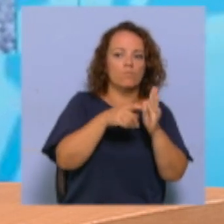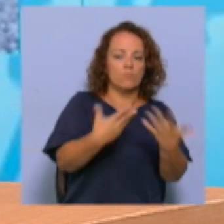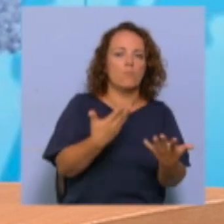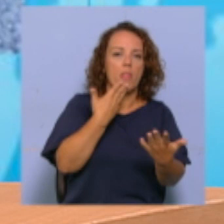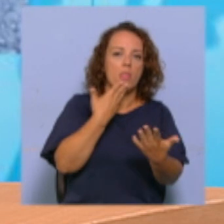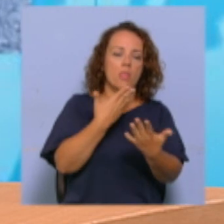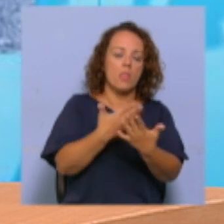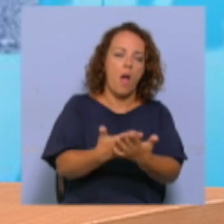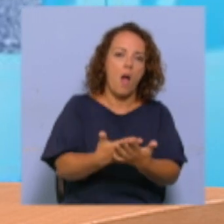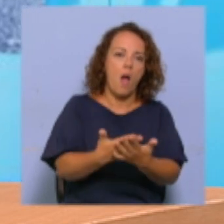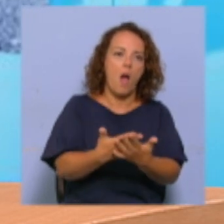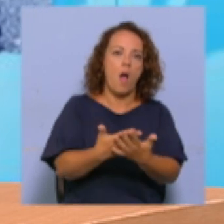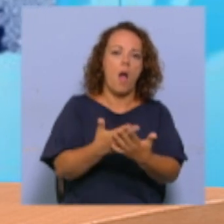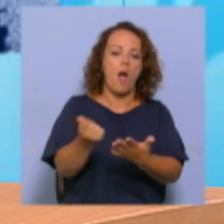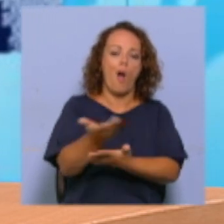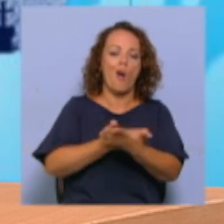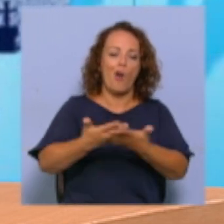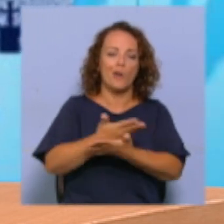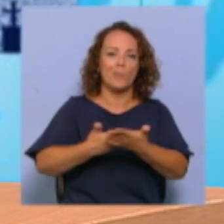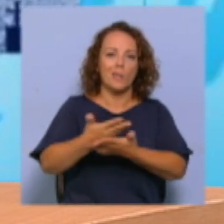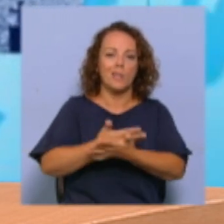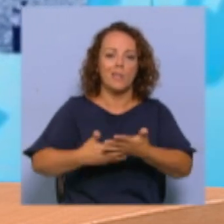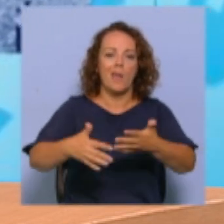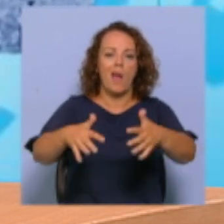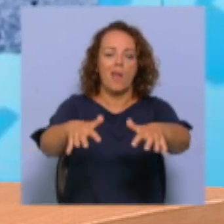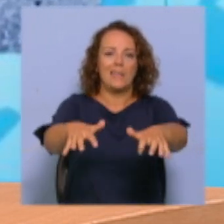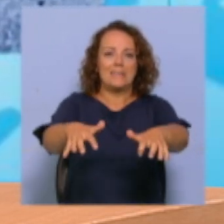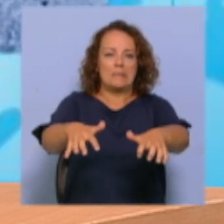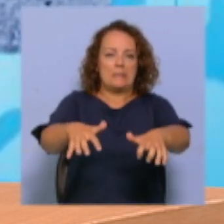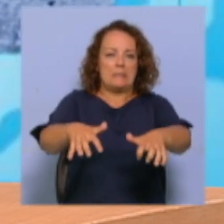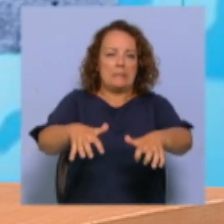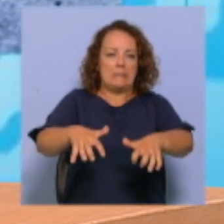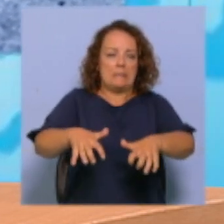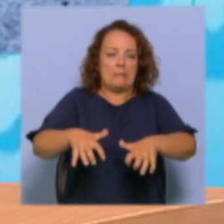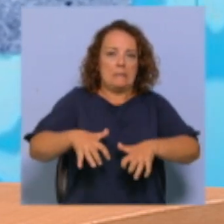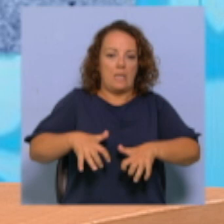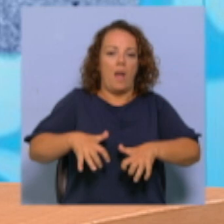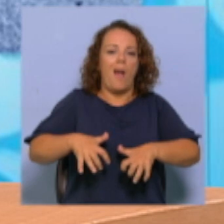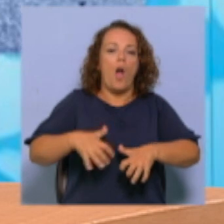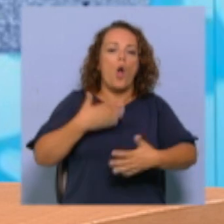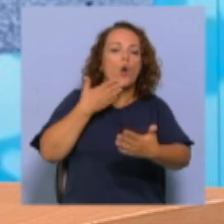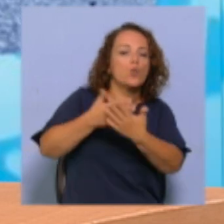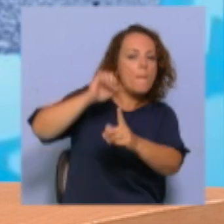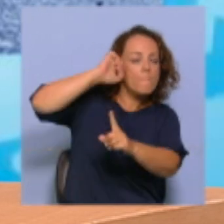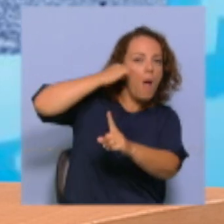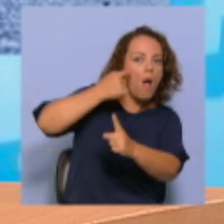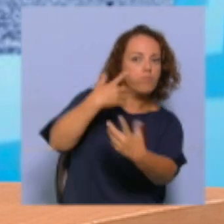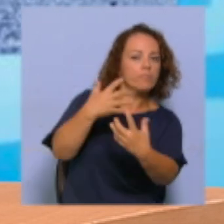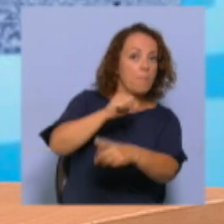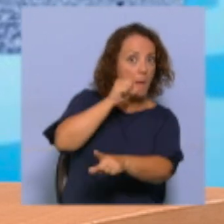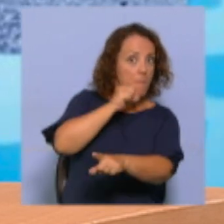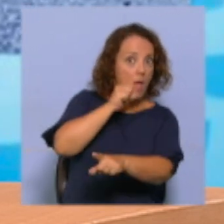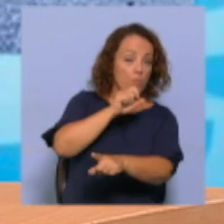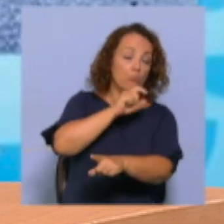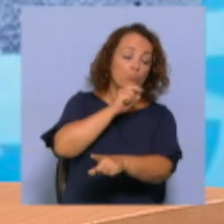de fundo de recessão económica cujos efeitos provavelmente ainda não vimos. E, portanto, se calhar temos que estar